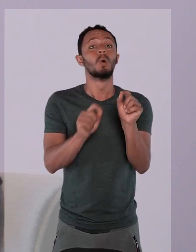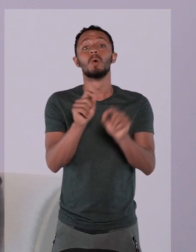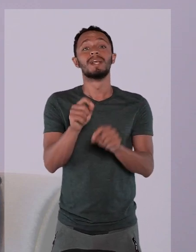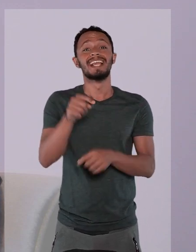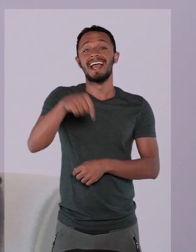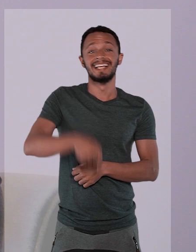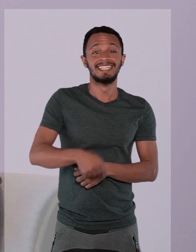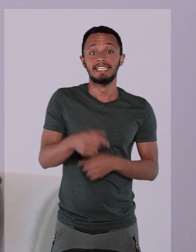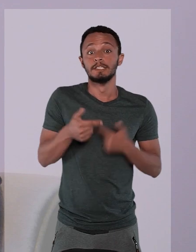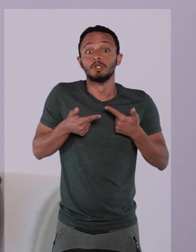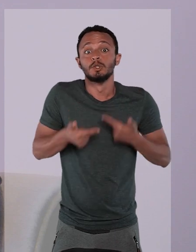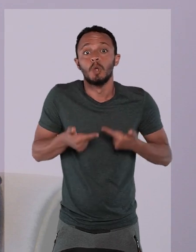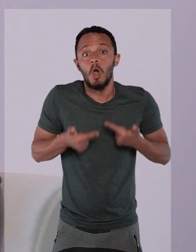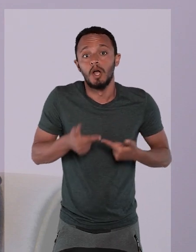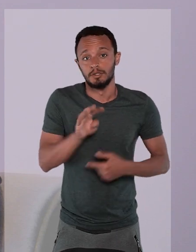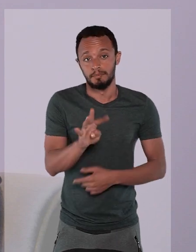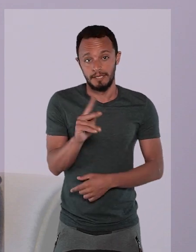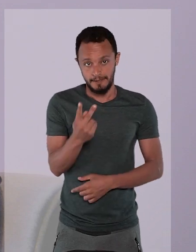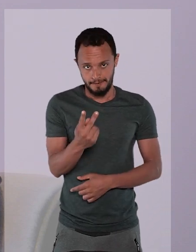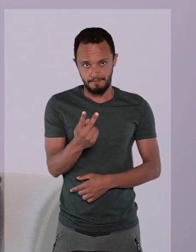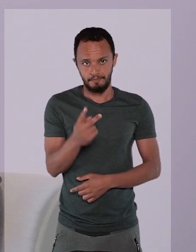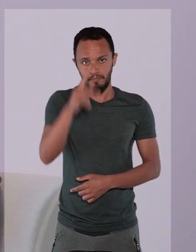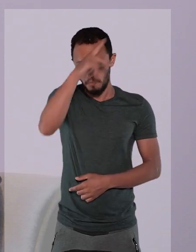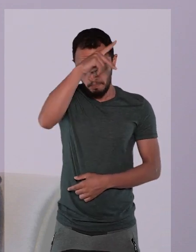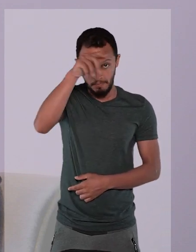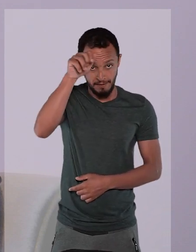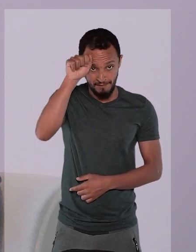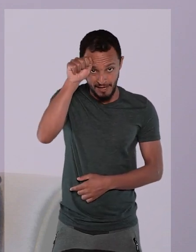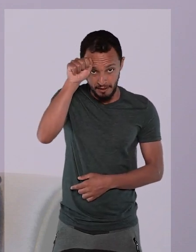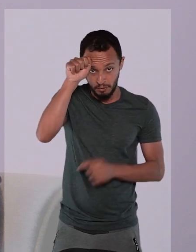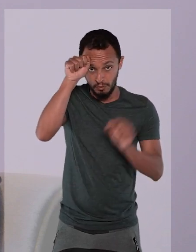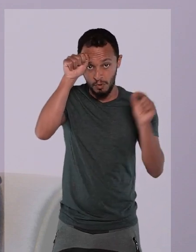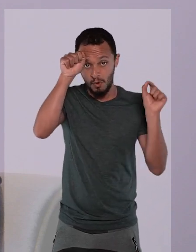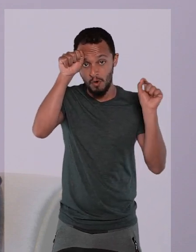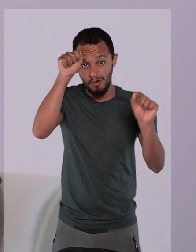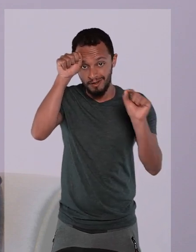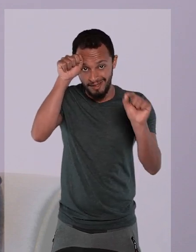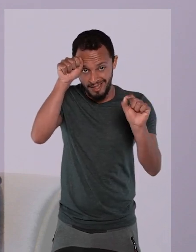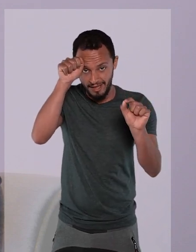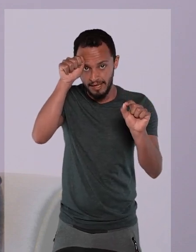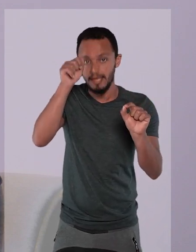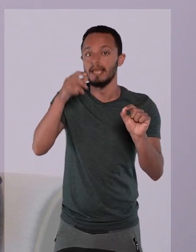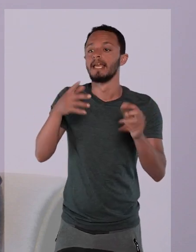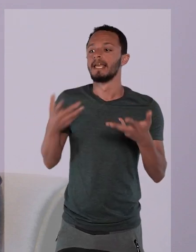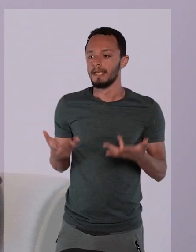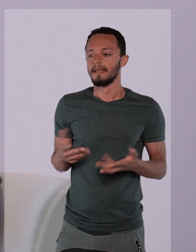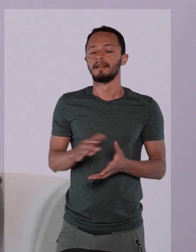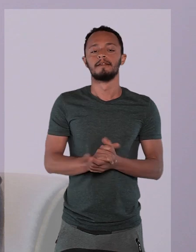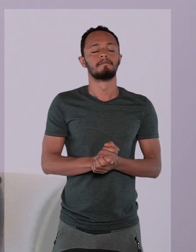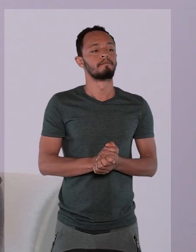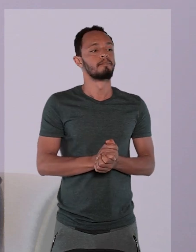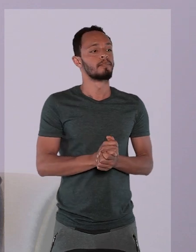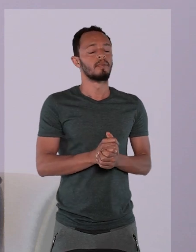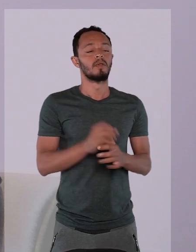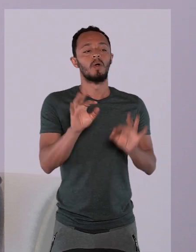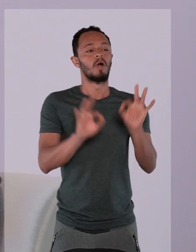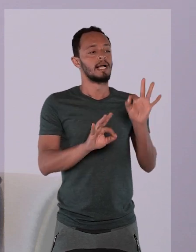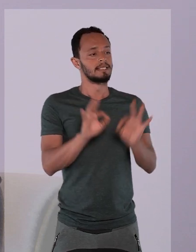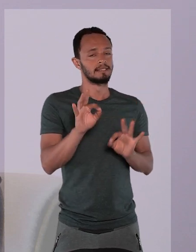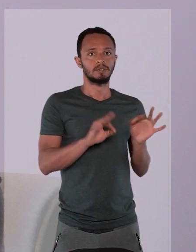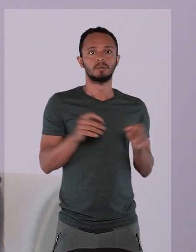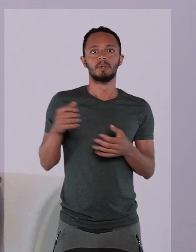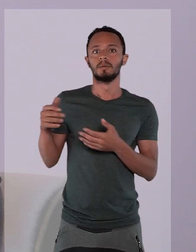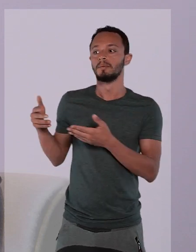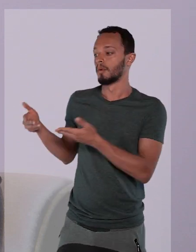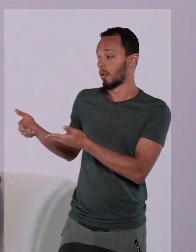saúde pessoalmente, né? E ele me chamou o Estevão, o